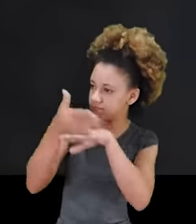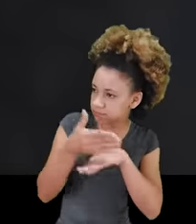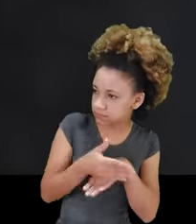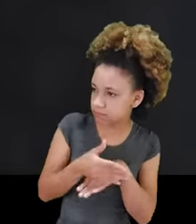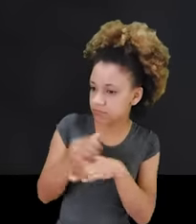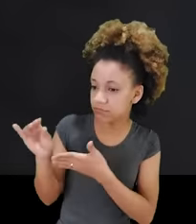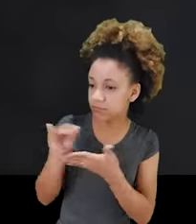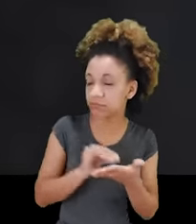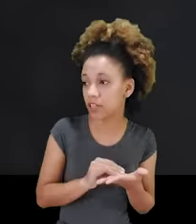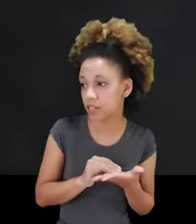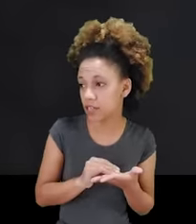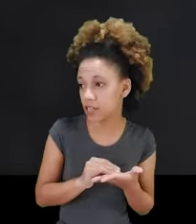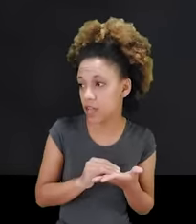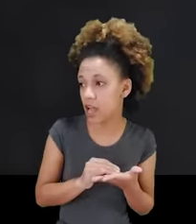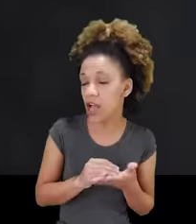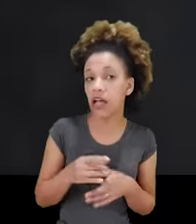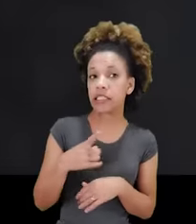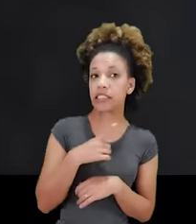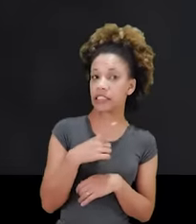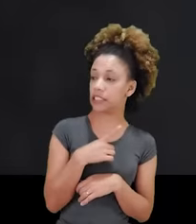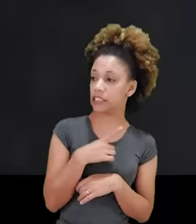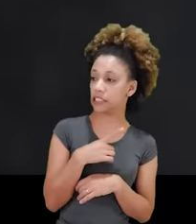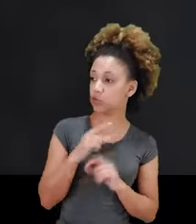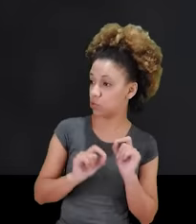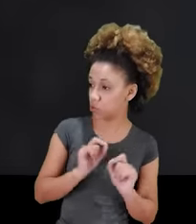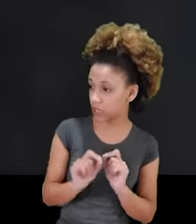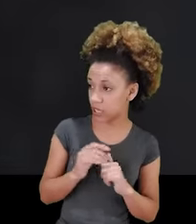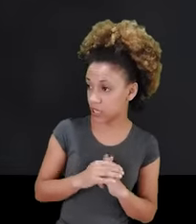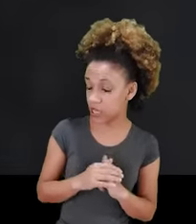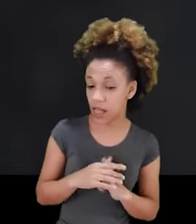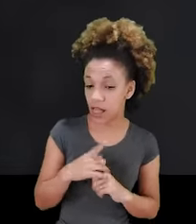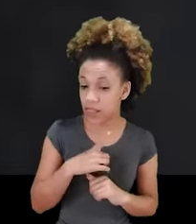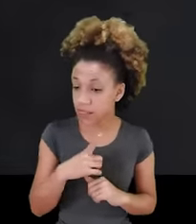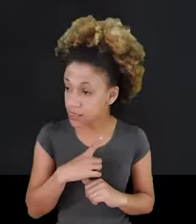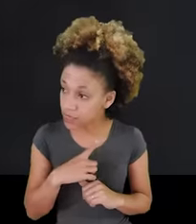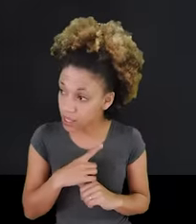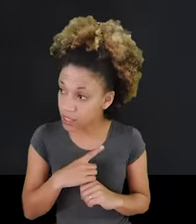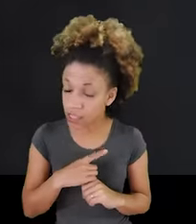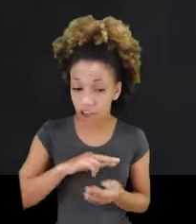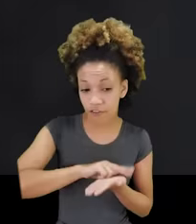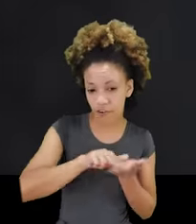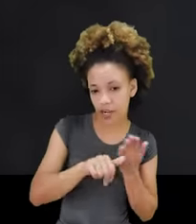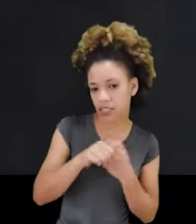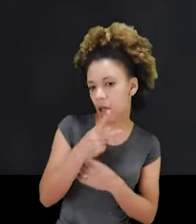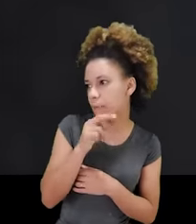pequeno. Não é? Não tínhamos pessoas suficientes para dar conta do recado. Tínhamos muitas províncias, não é? Era impossível. E